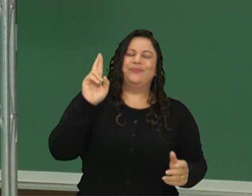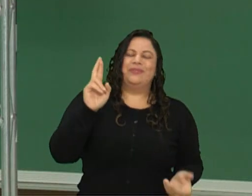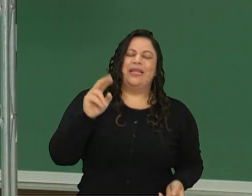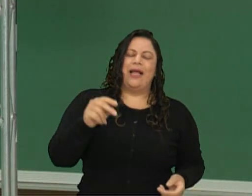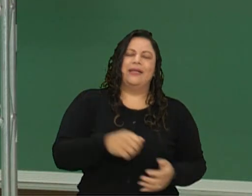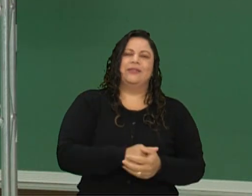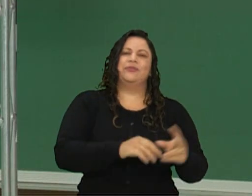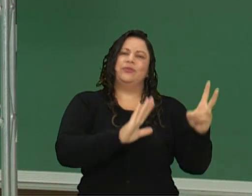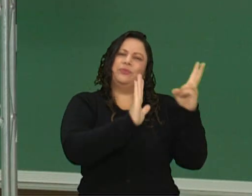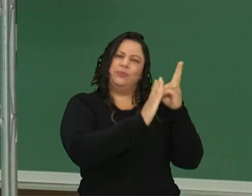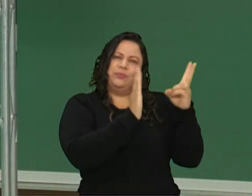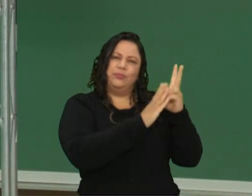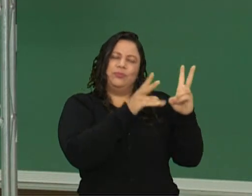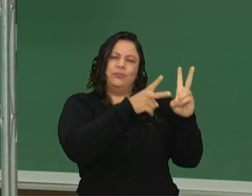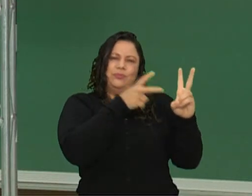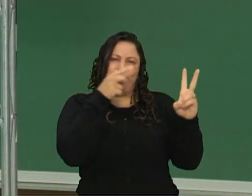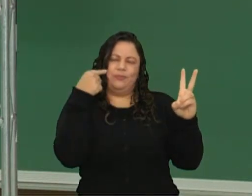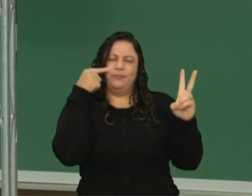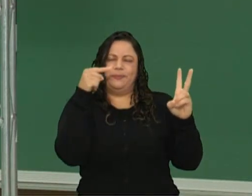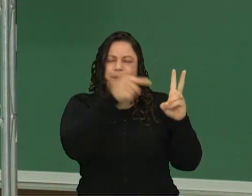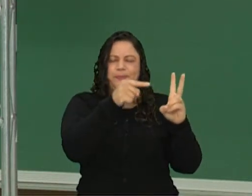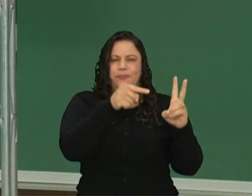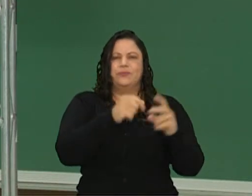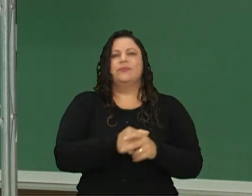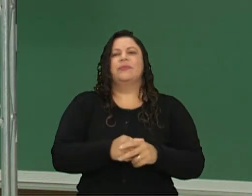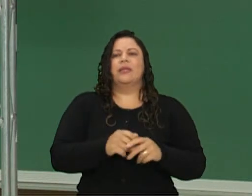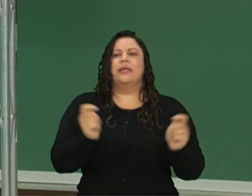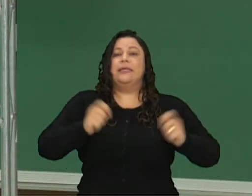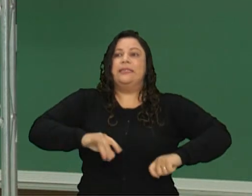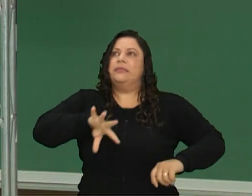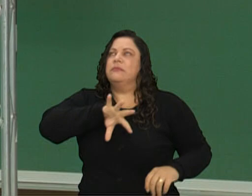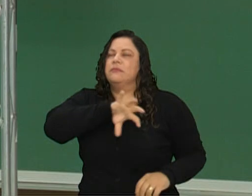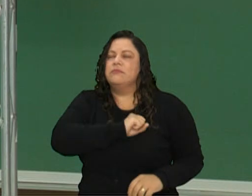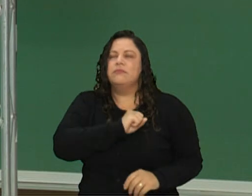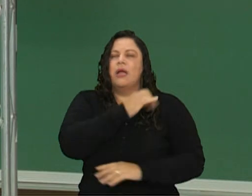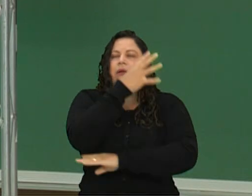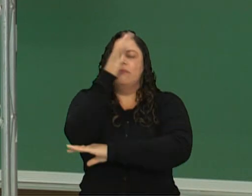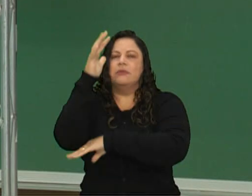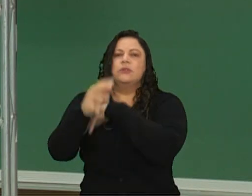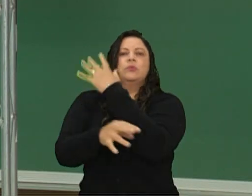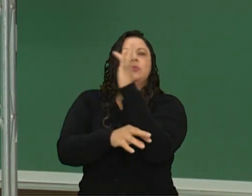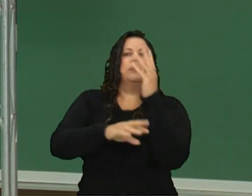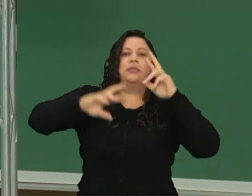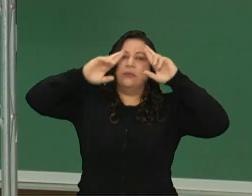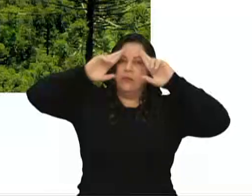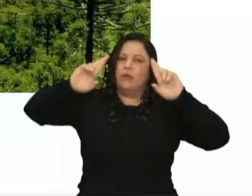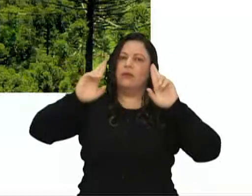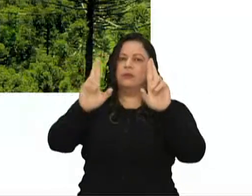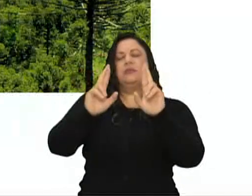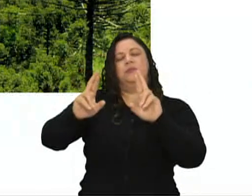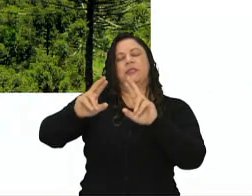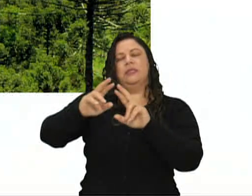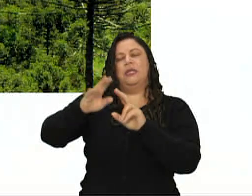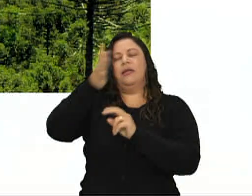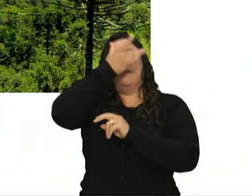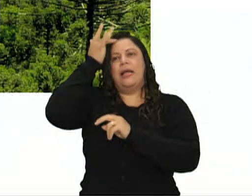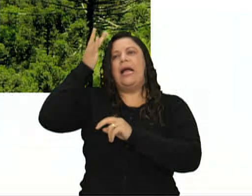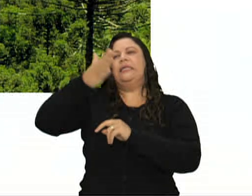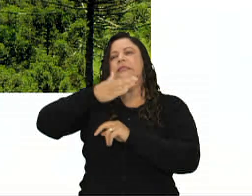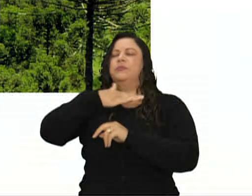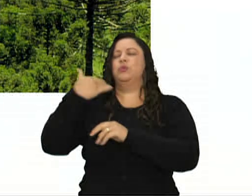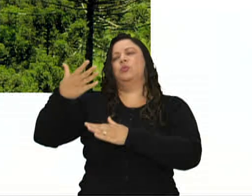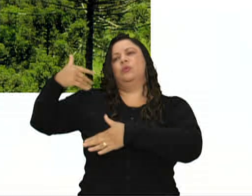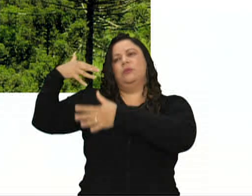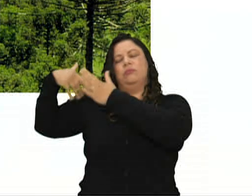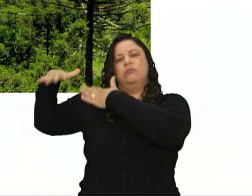Respeito aos ancestrais e o culto à natureza. Bom, então, aqui é uma foto da floresta de